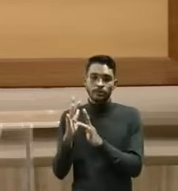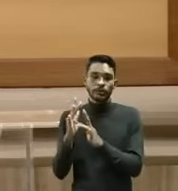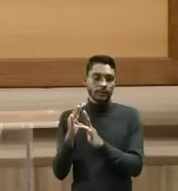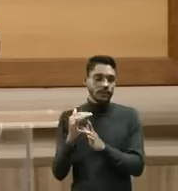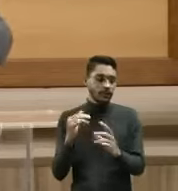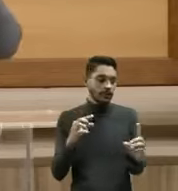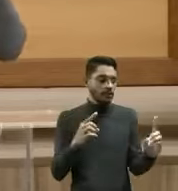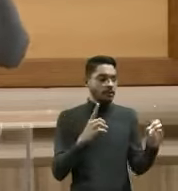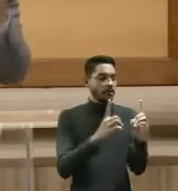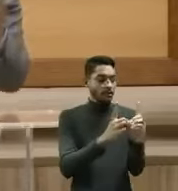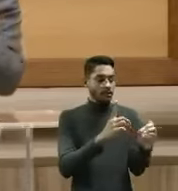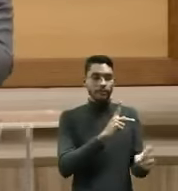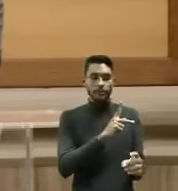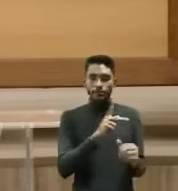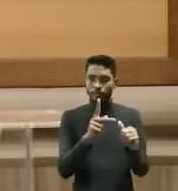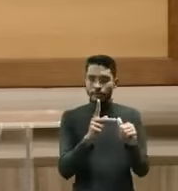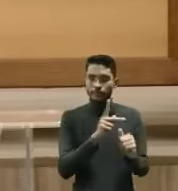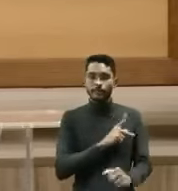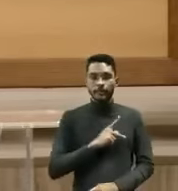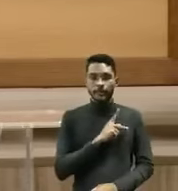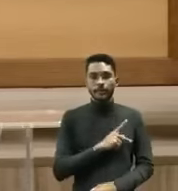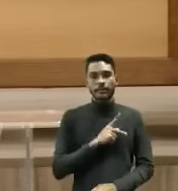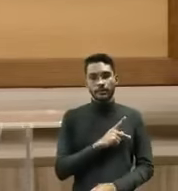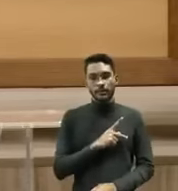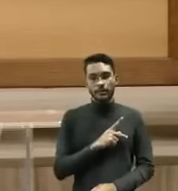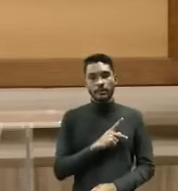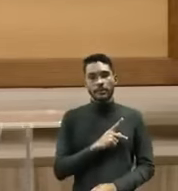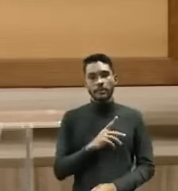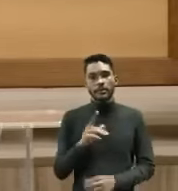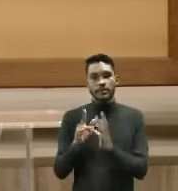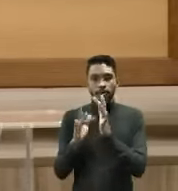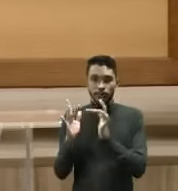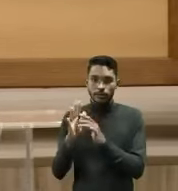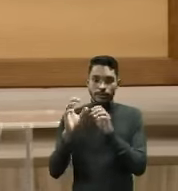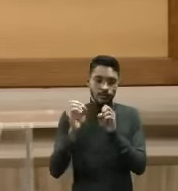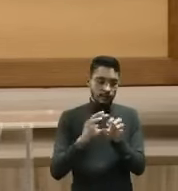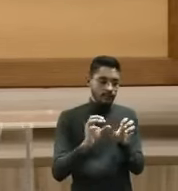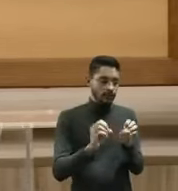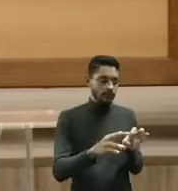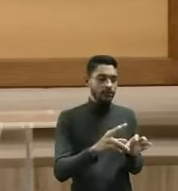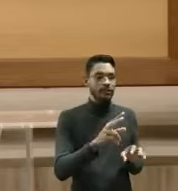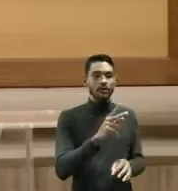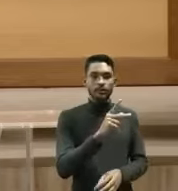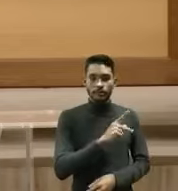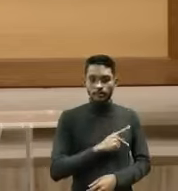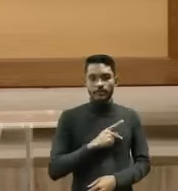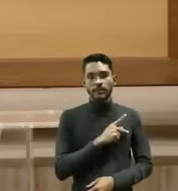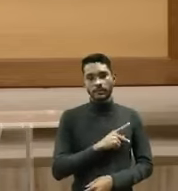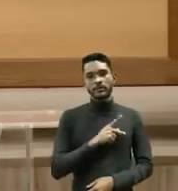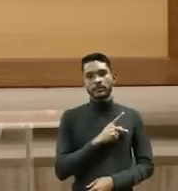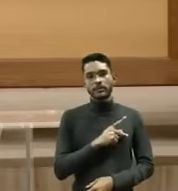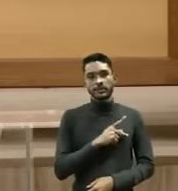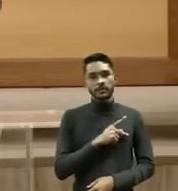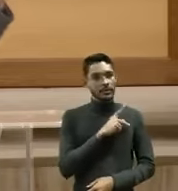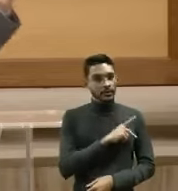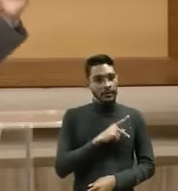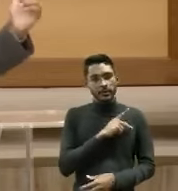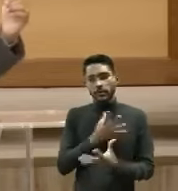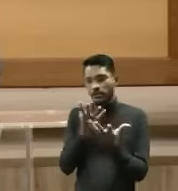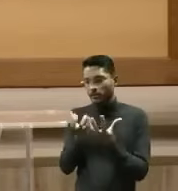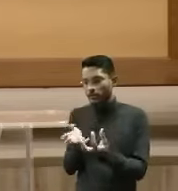devo fazer aí ele foi orientado como deveria fazer Cornélio em Atos 10 eu eu